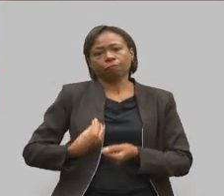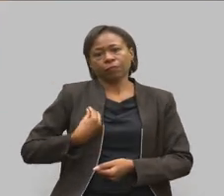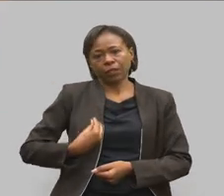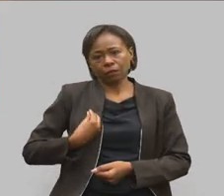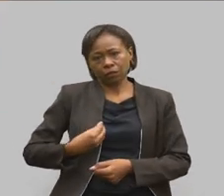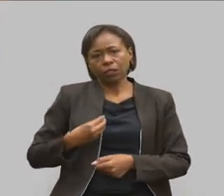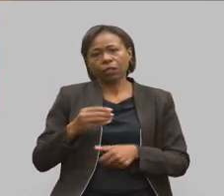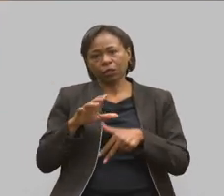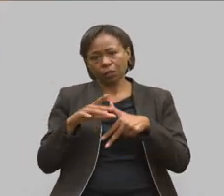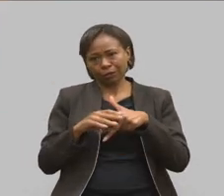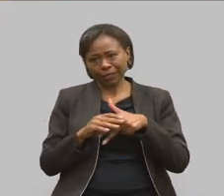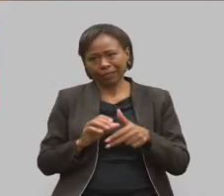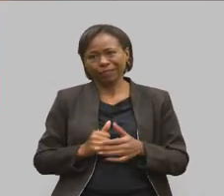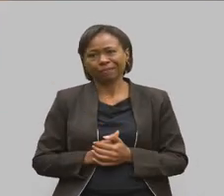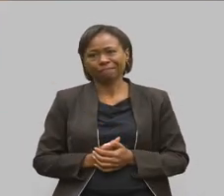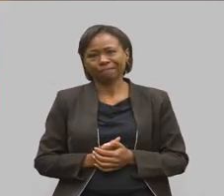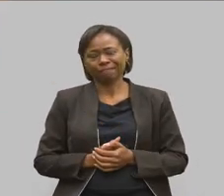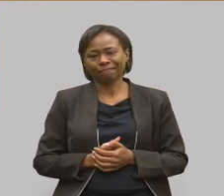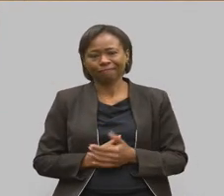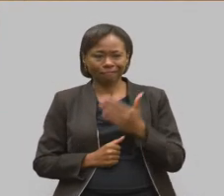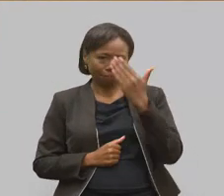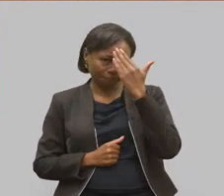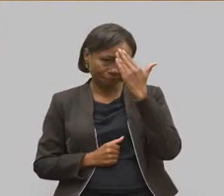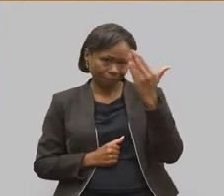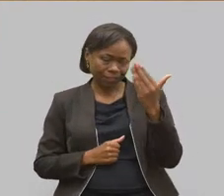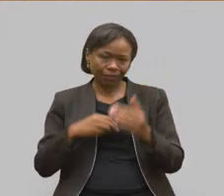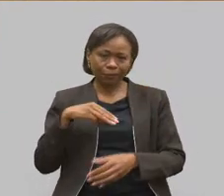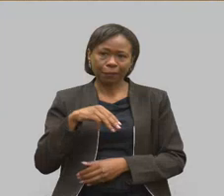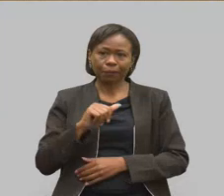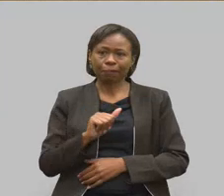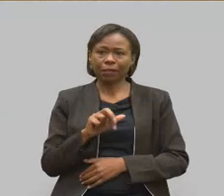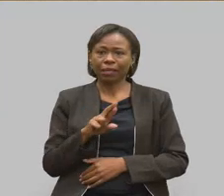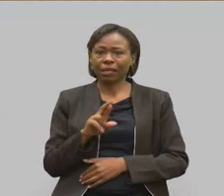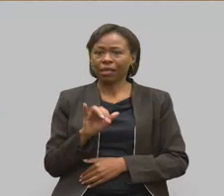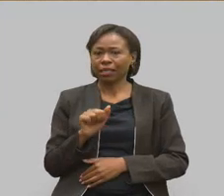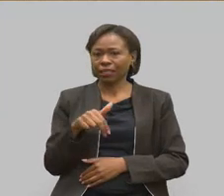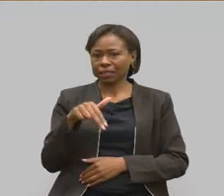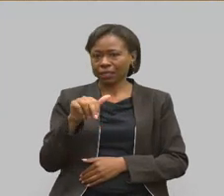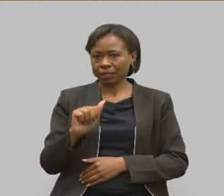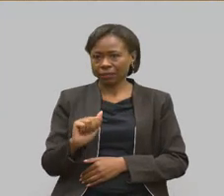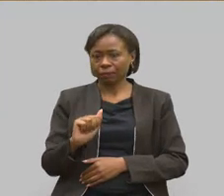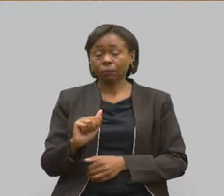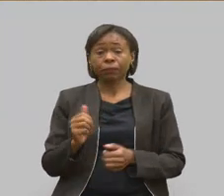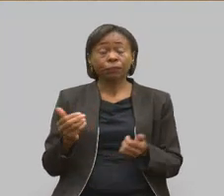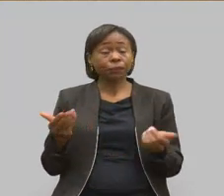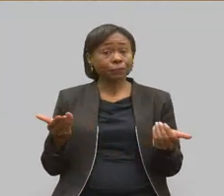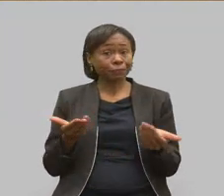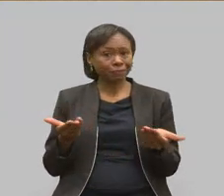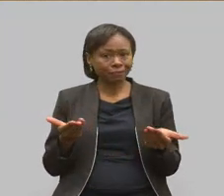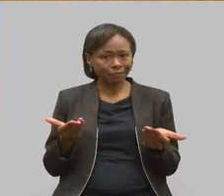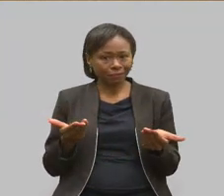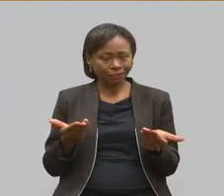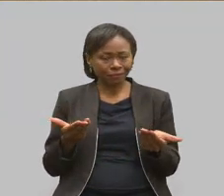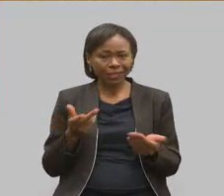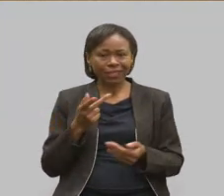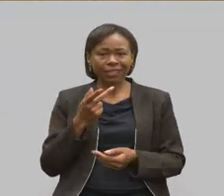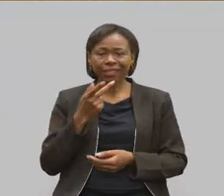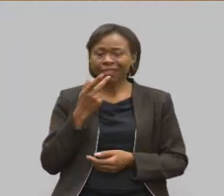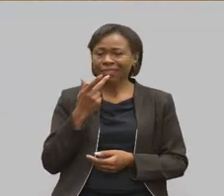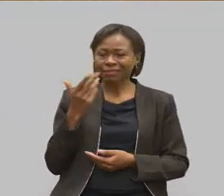paciente Muito obrigado Mariana pela sua contribuição Eu agora vou passar a palavra